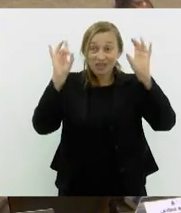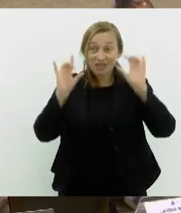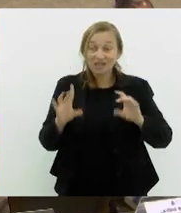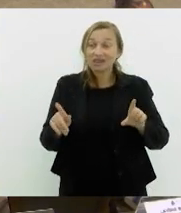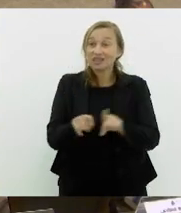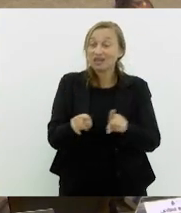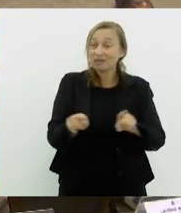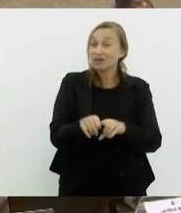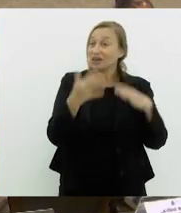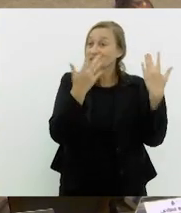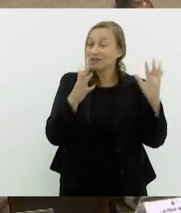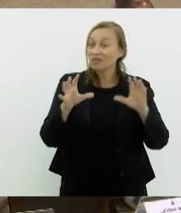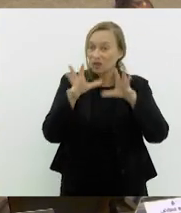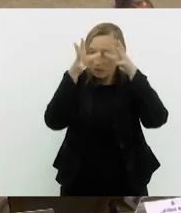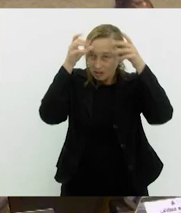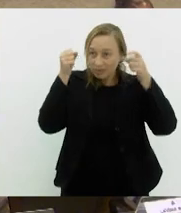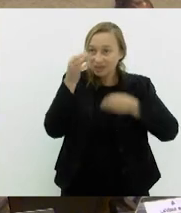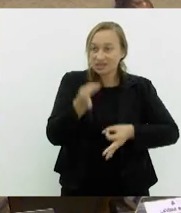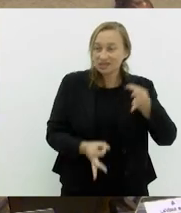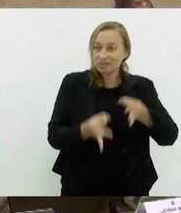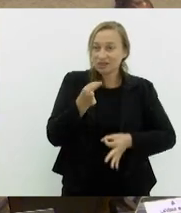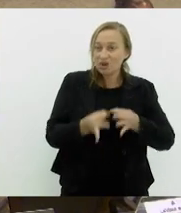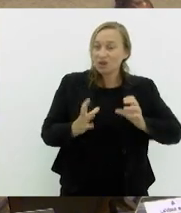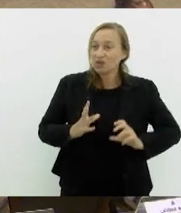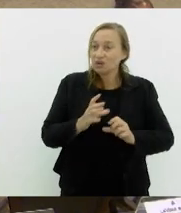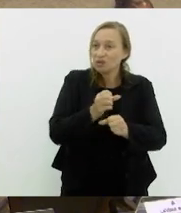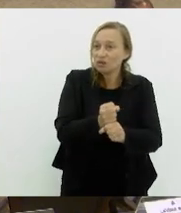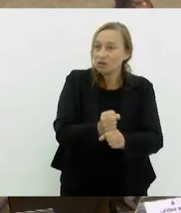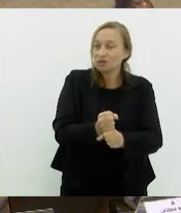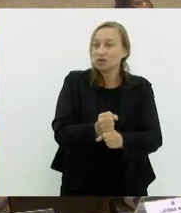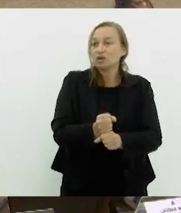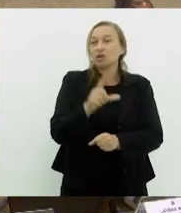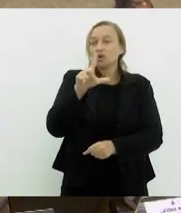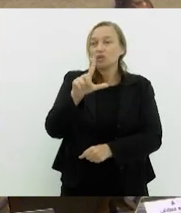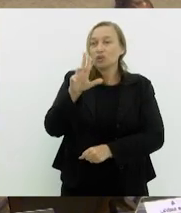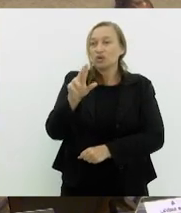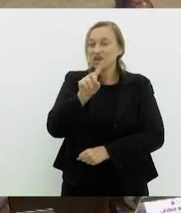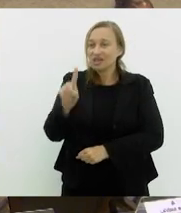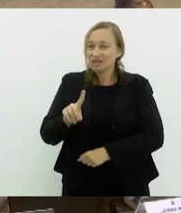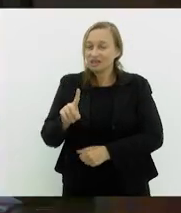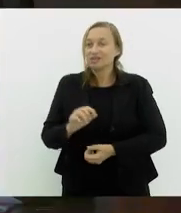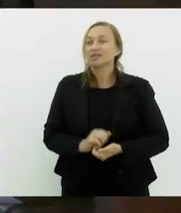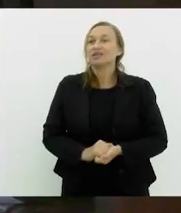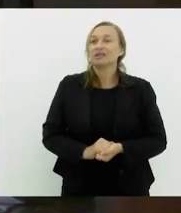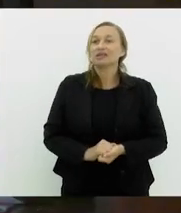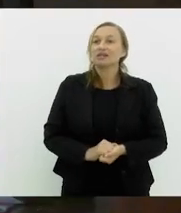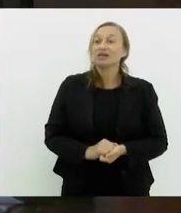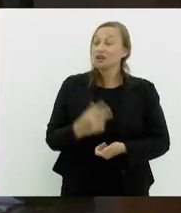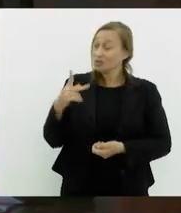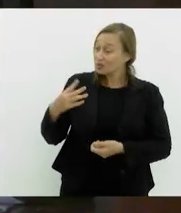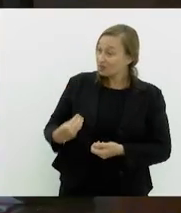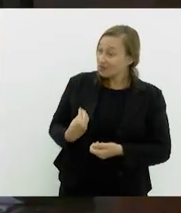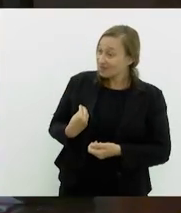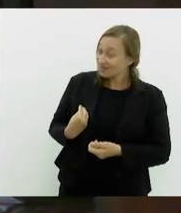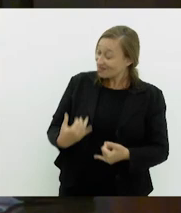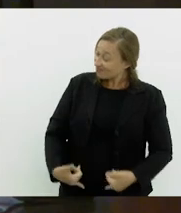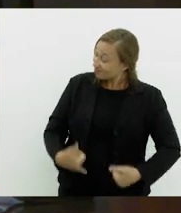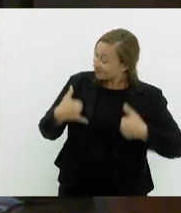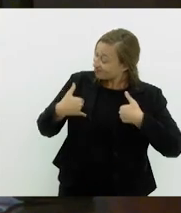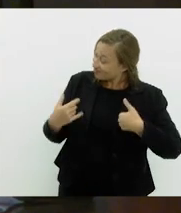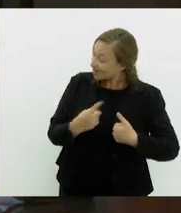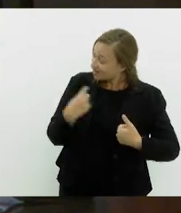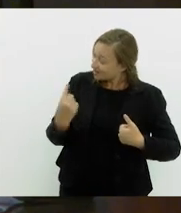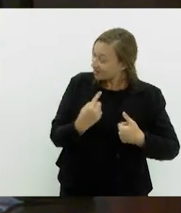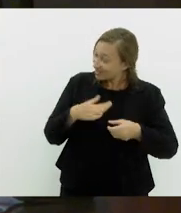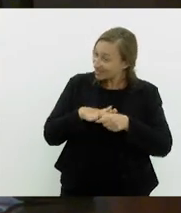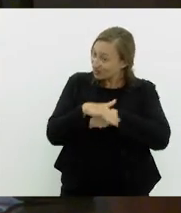presidente do Tribunal de Contas do município, conselheiro Luiz Antônio Guaraná, e dizer que a presença de Vossa Excelência nos honra muito aqui nessa